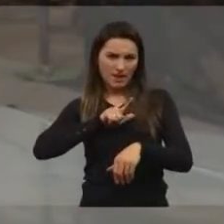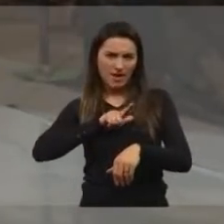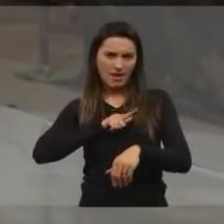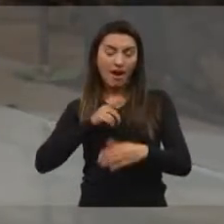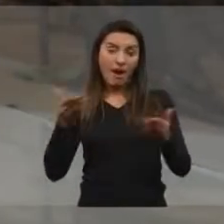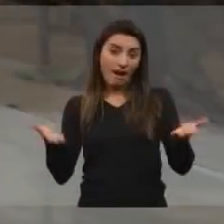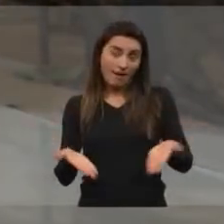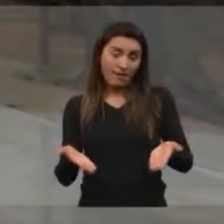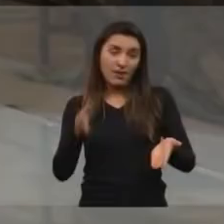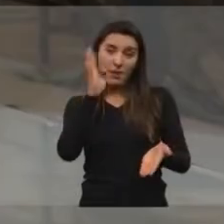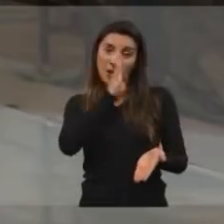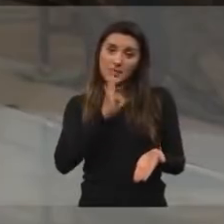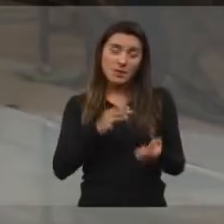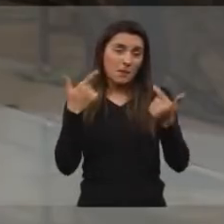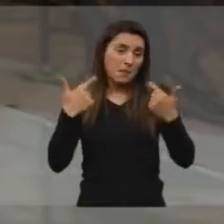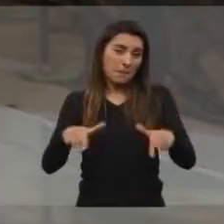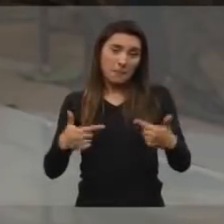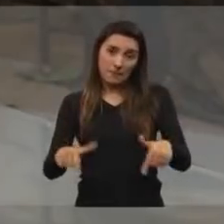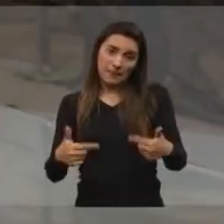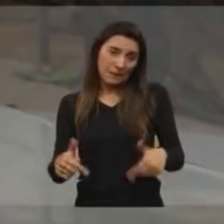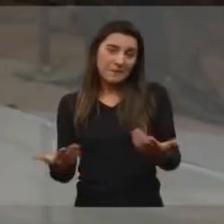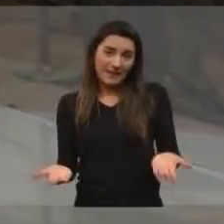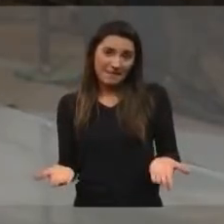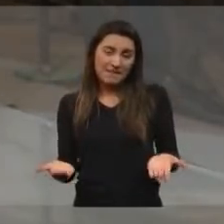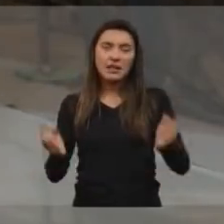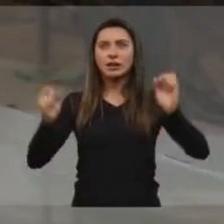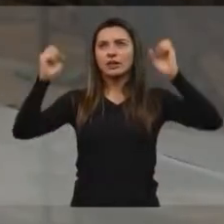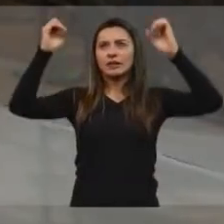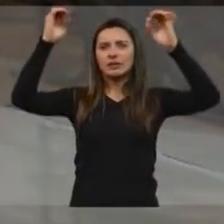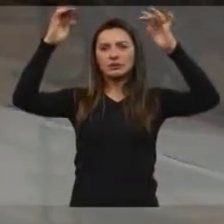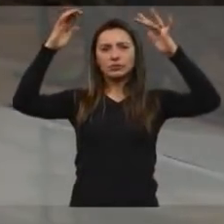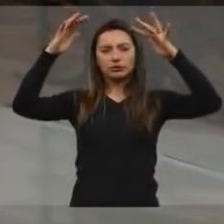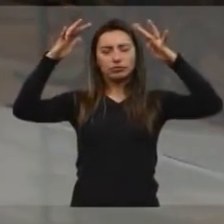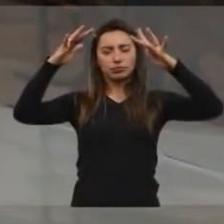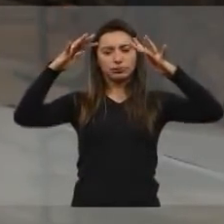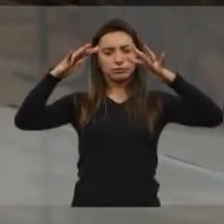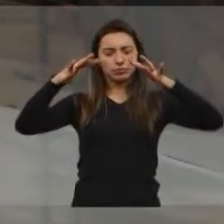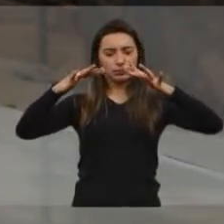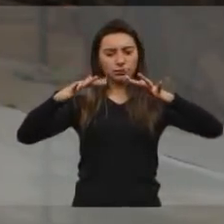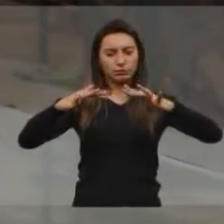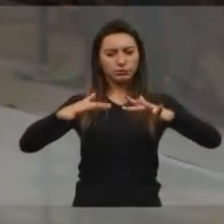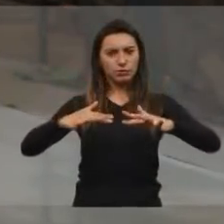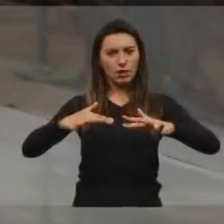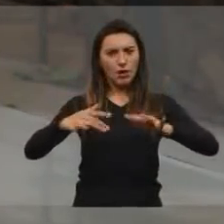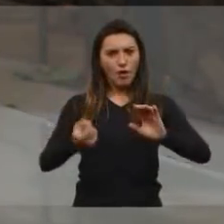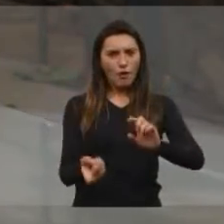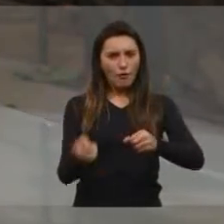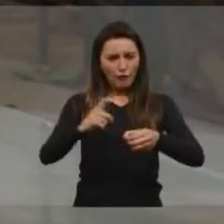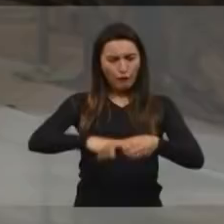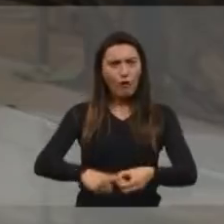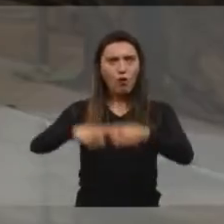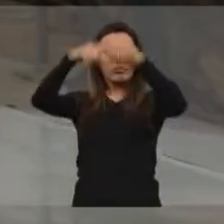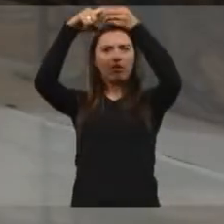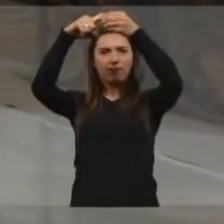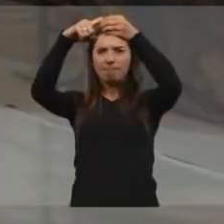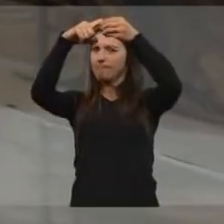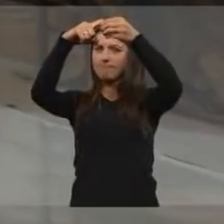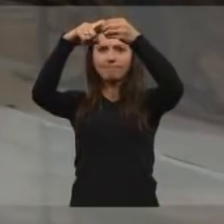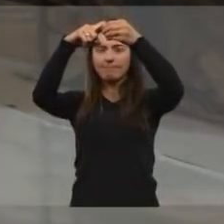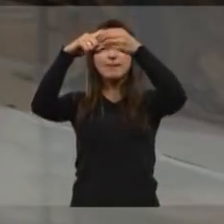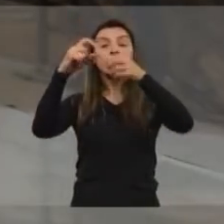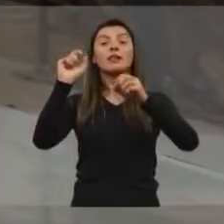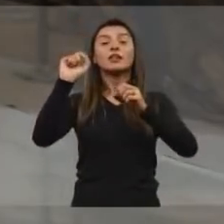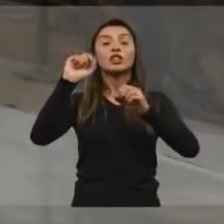de neve ou água da chuva ela cai e ela não volta sem produzir os